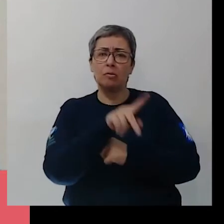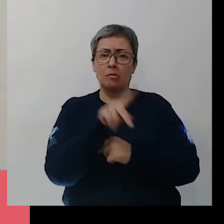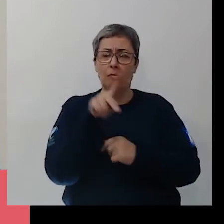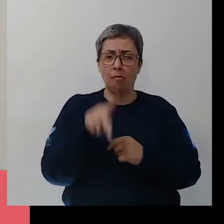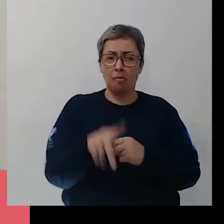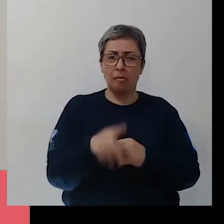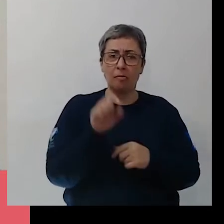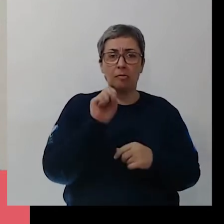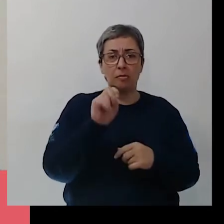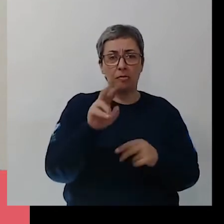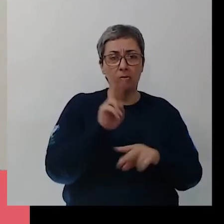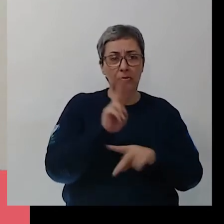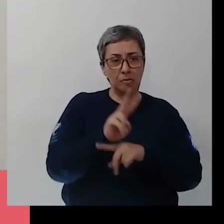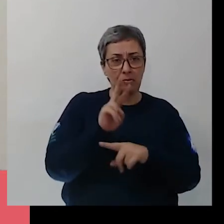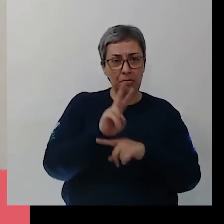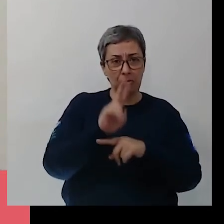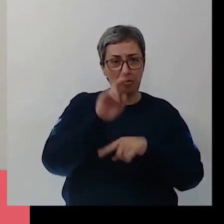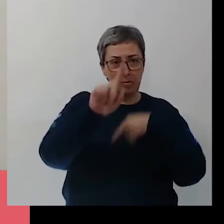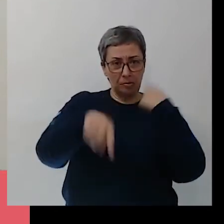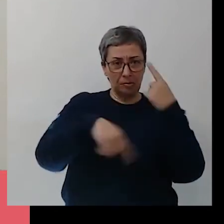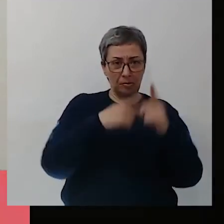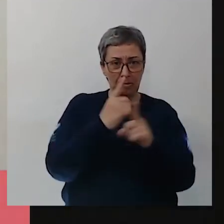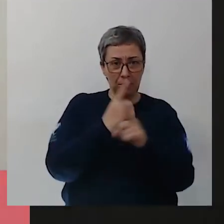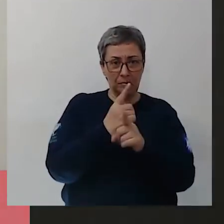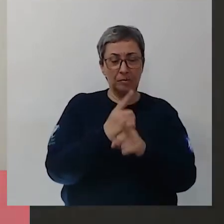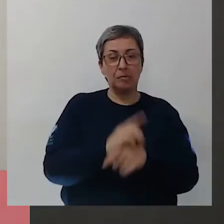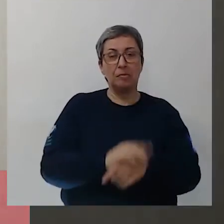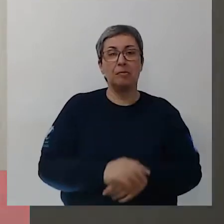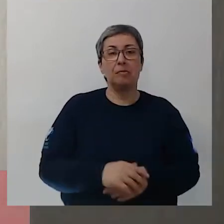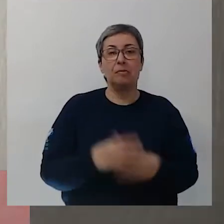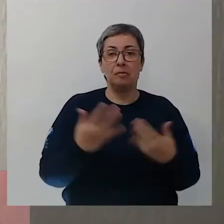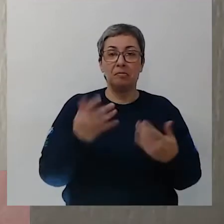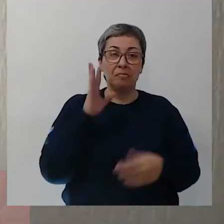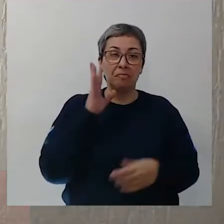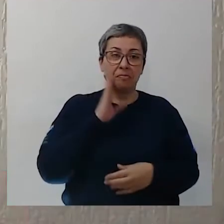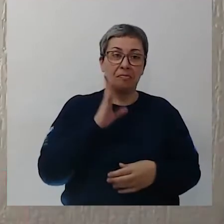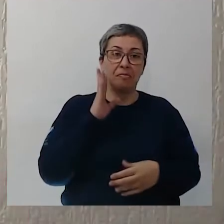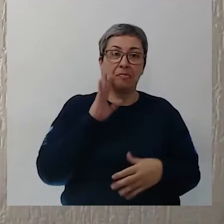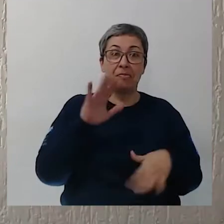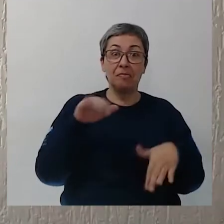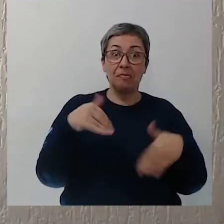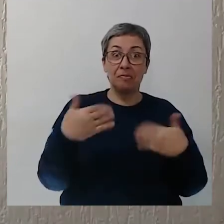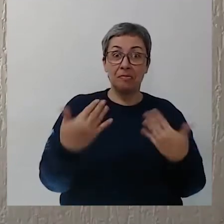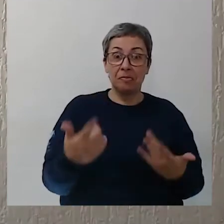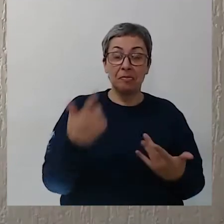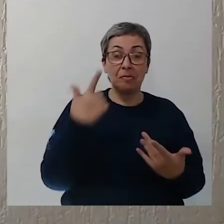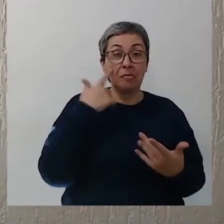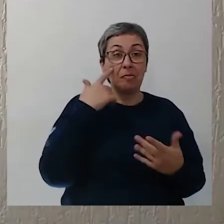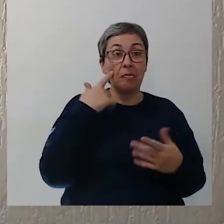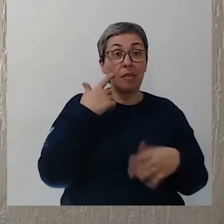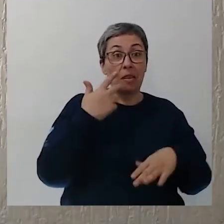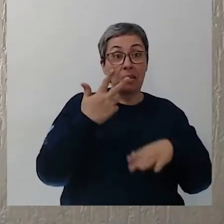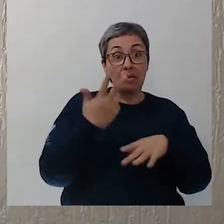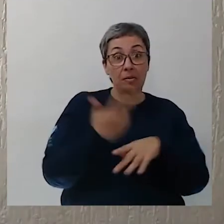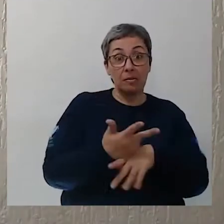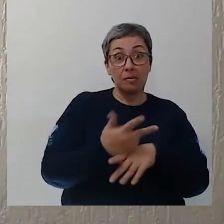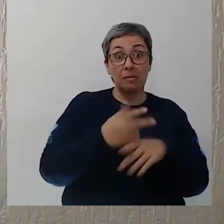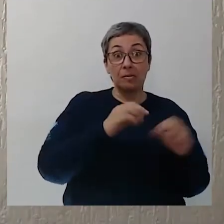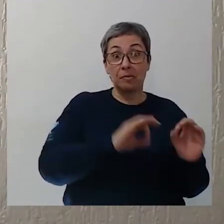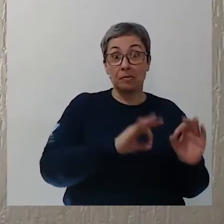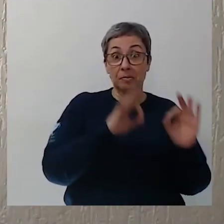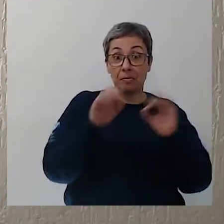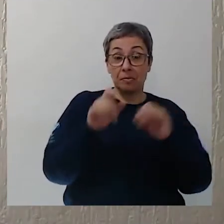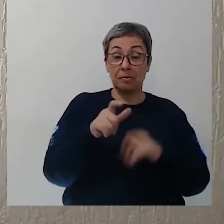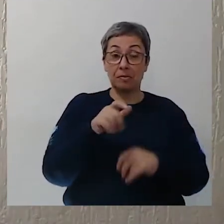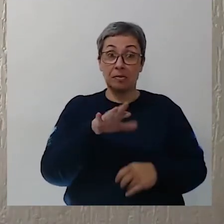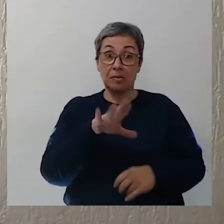professor. Se cuidem e até o nosso próximo encontro. Legal, né? Então, vocês viram que nesse vídeo aí do professor Adriano,